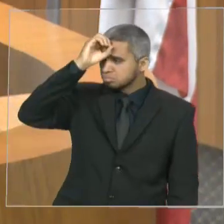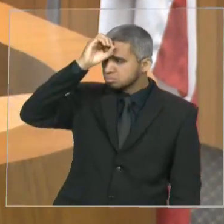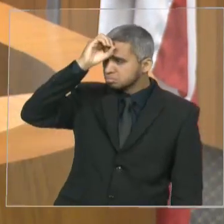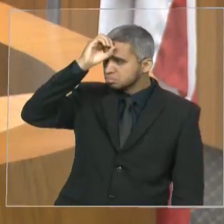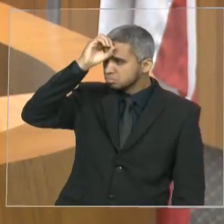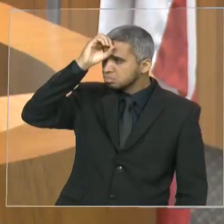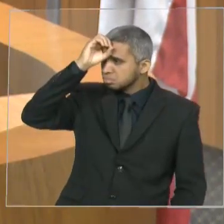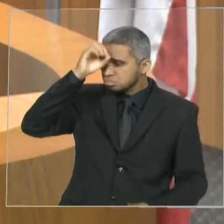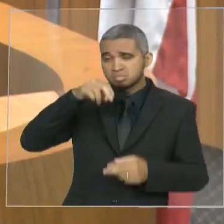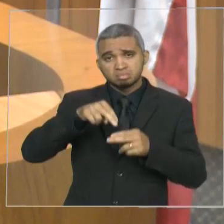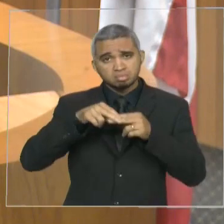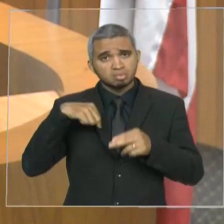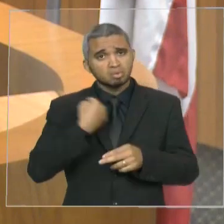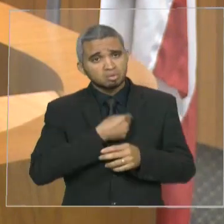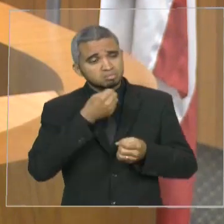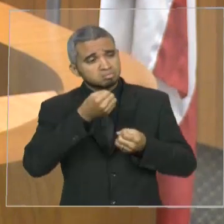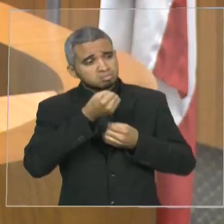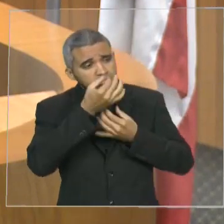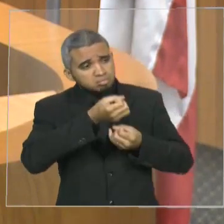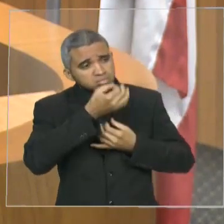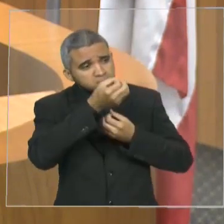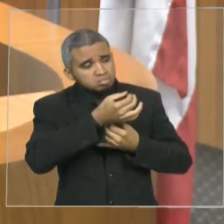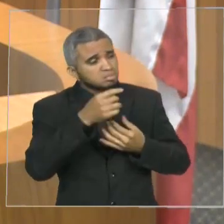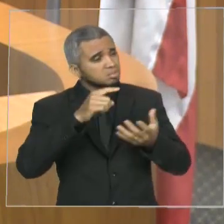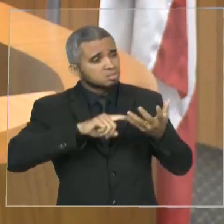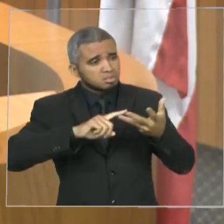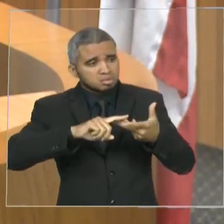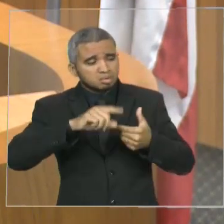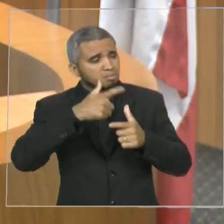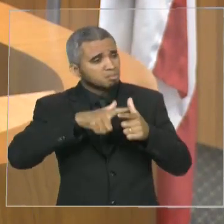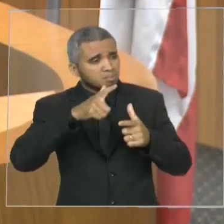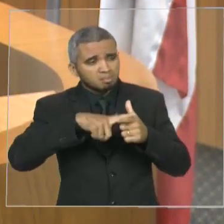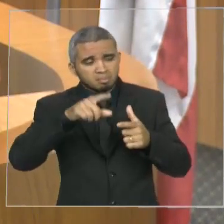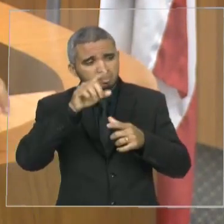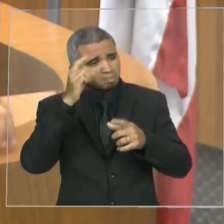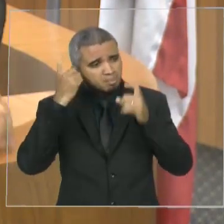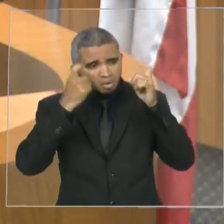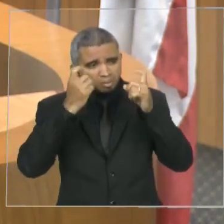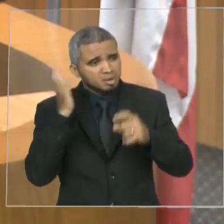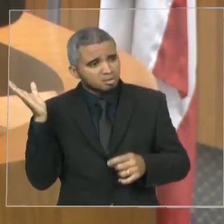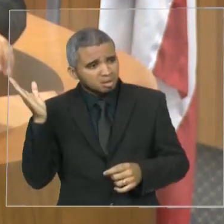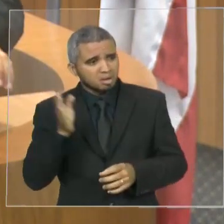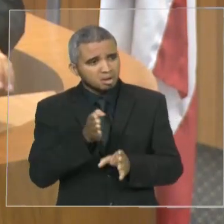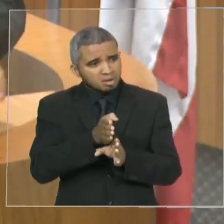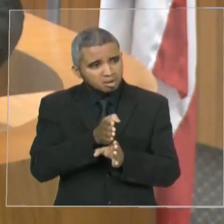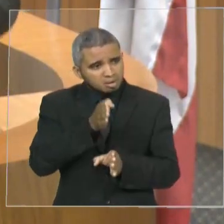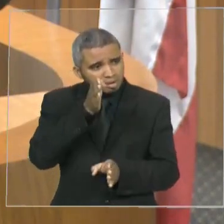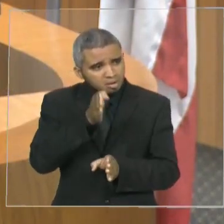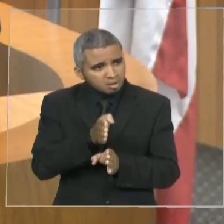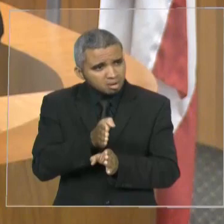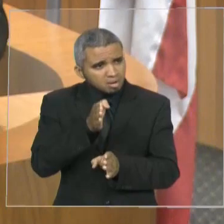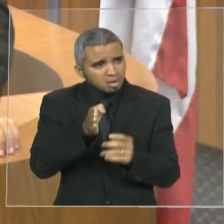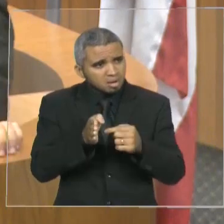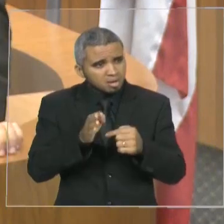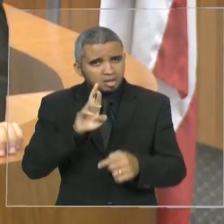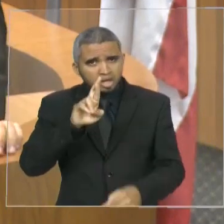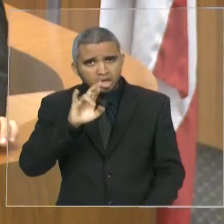de preocupação também com a barragem do Rio Flores, porque se a barragem sangrar ou